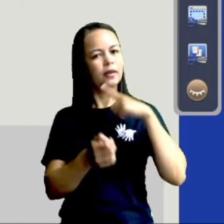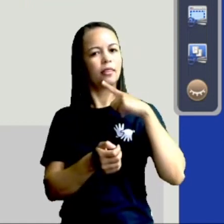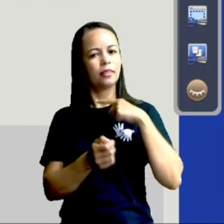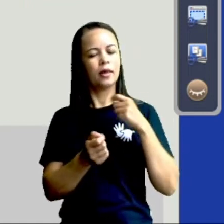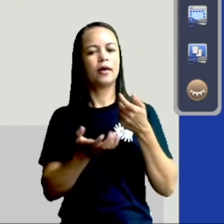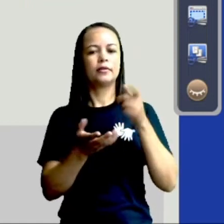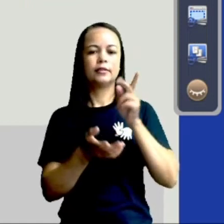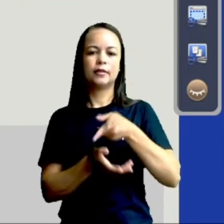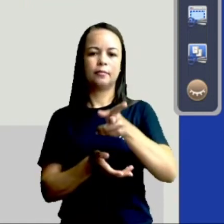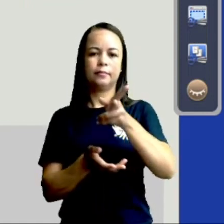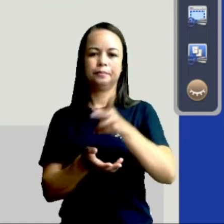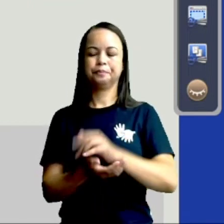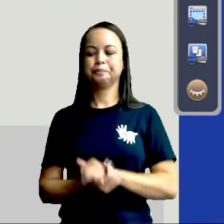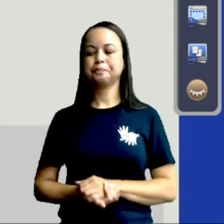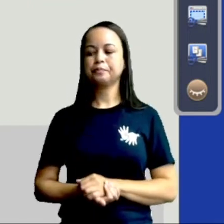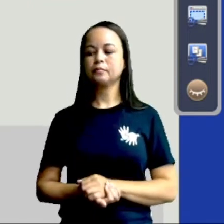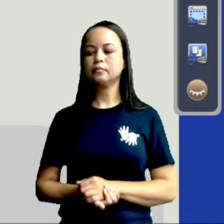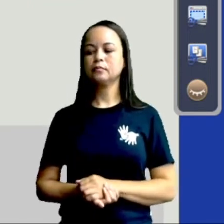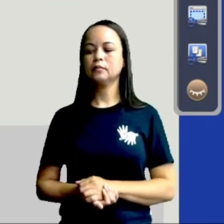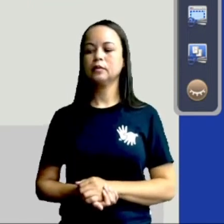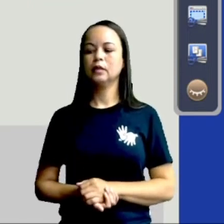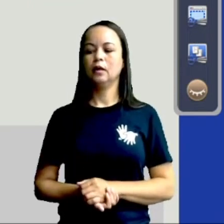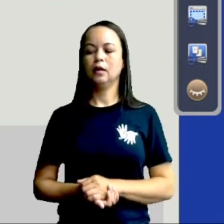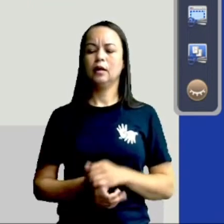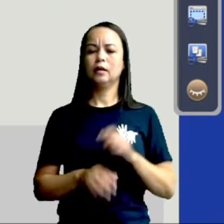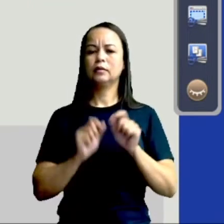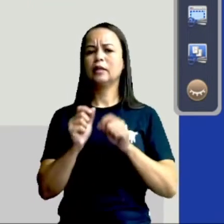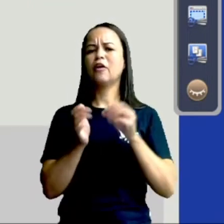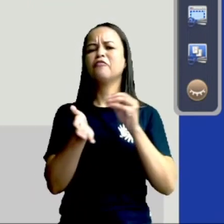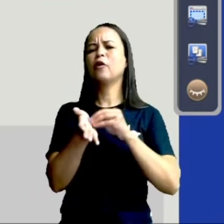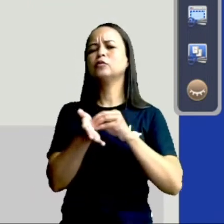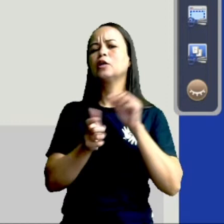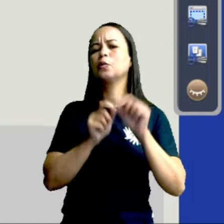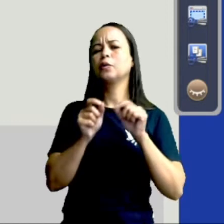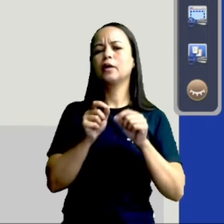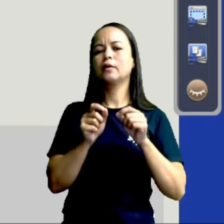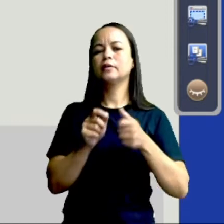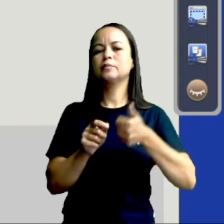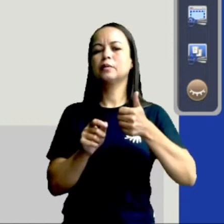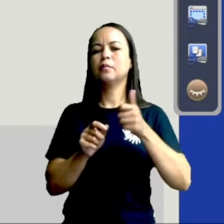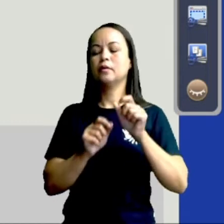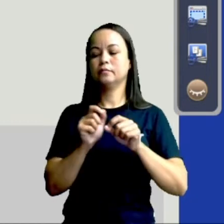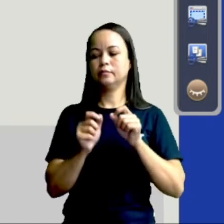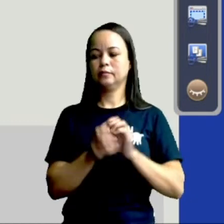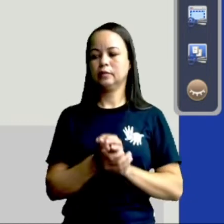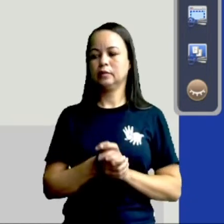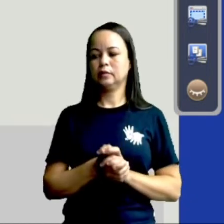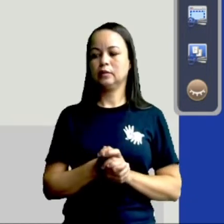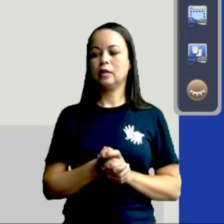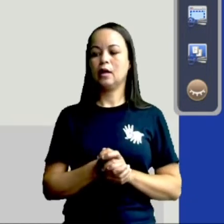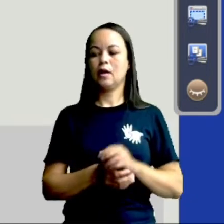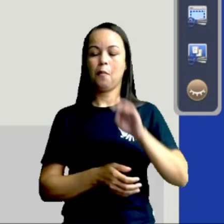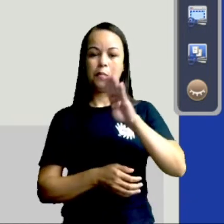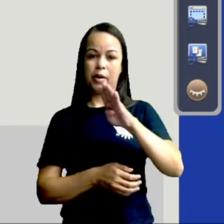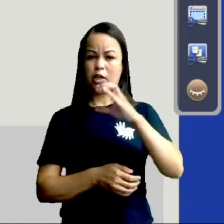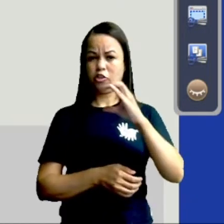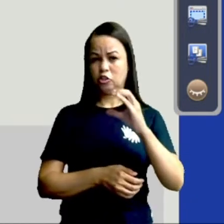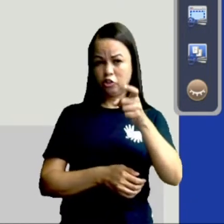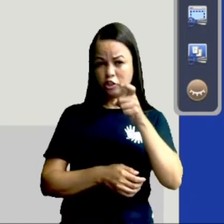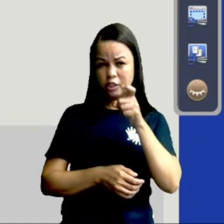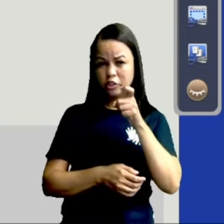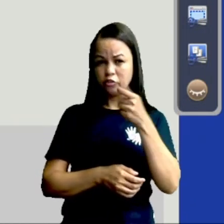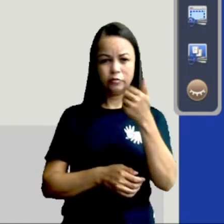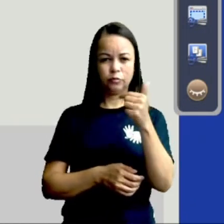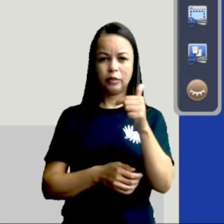segundo grau, né? Então, nesse primeiro caso, ó, quem é que está faltando aqui? Percebe que é o bx, não tem parcela